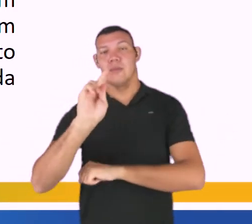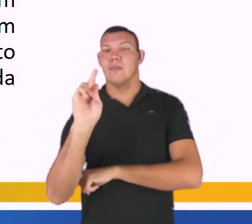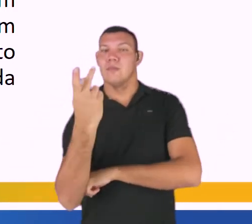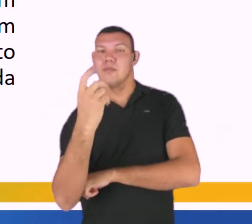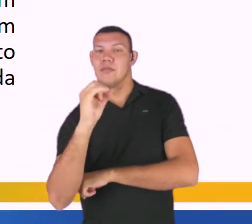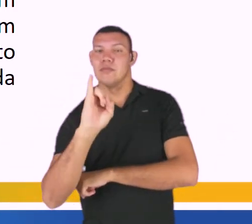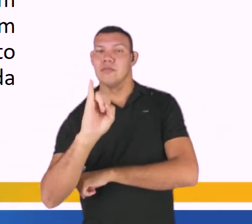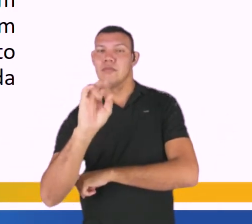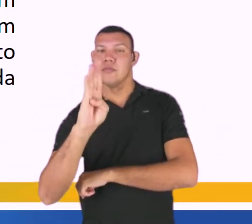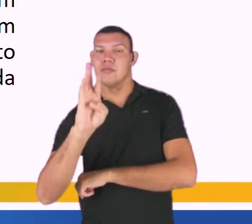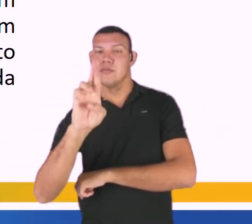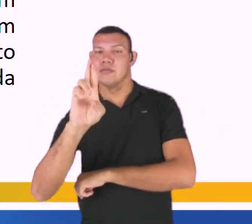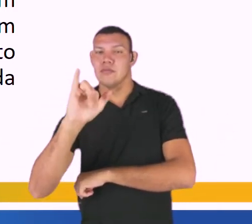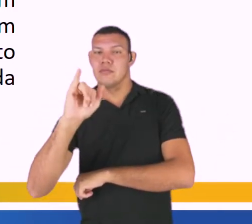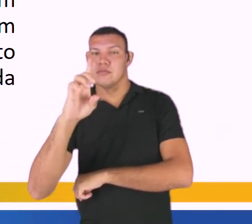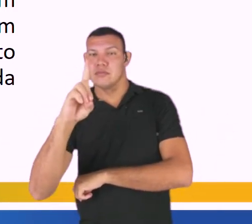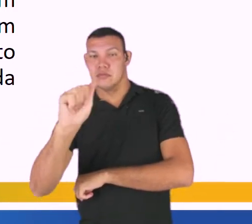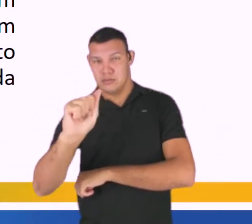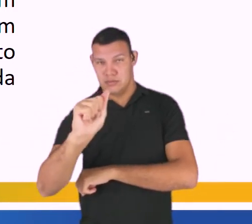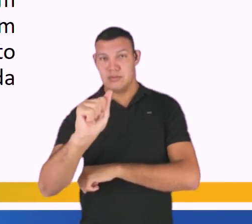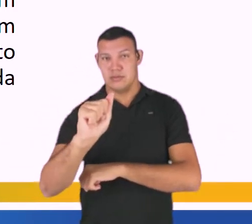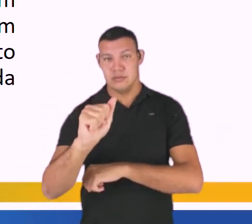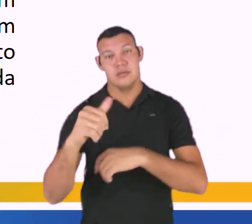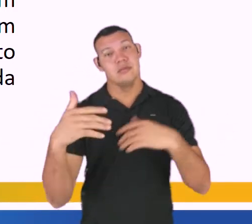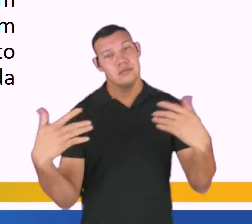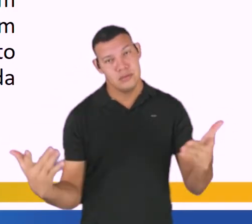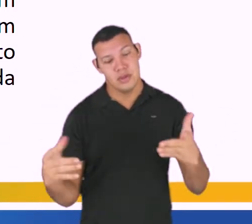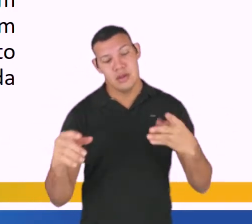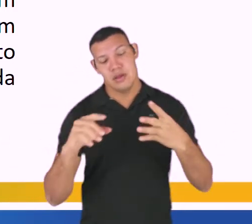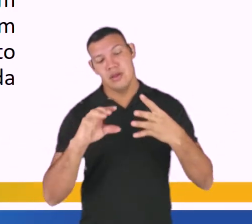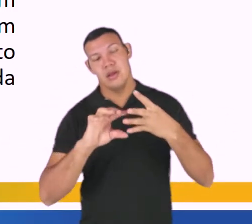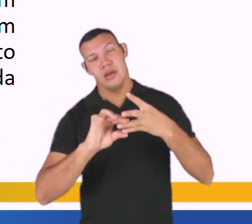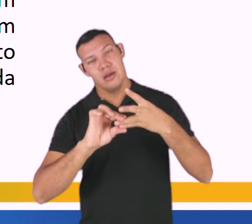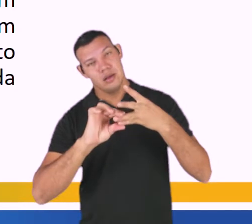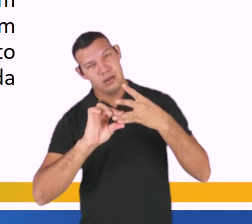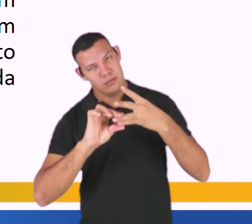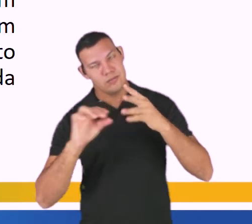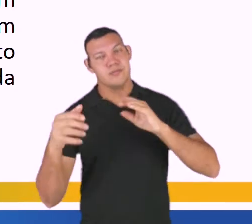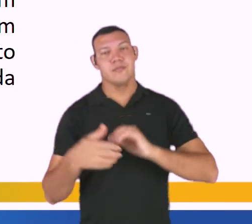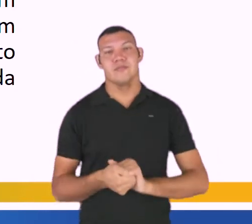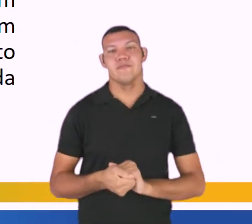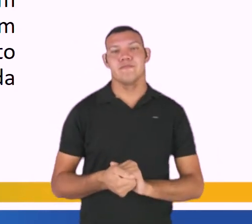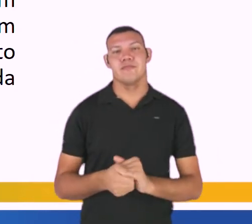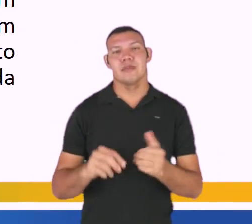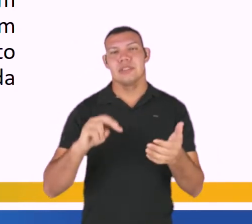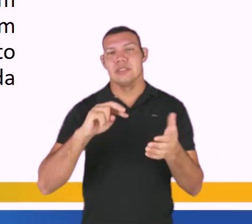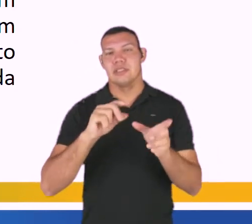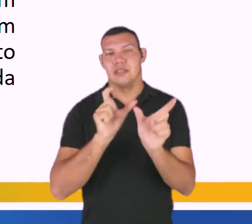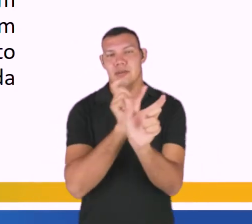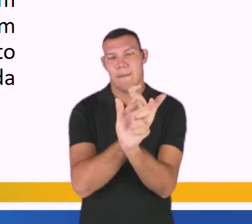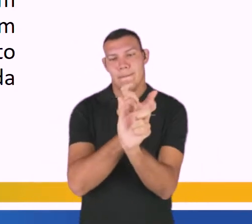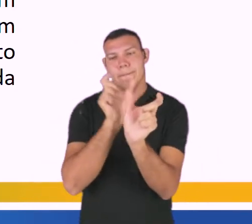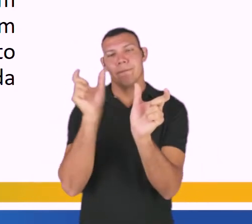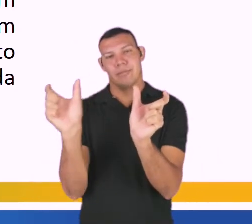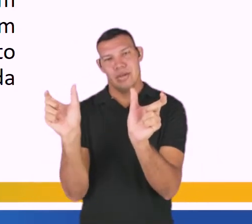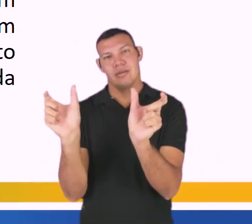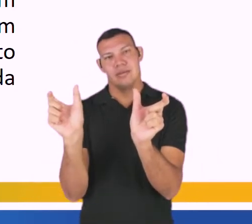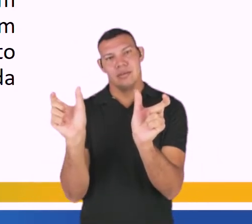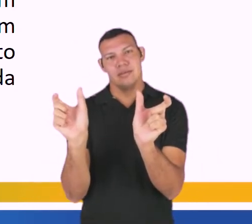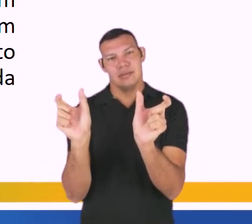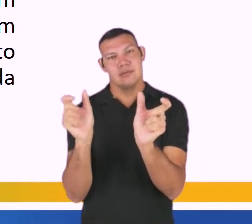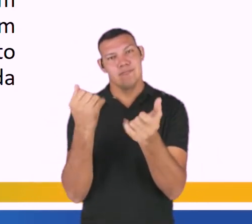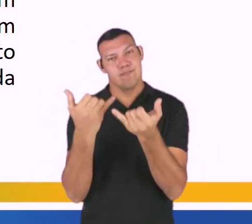termos? Então, elas podem, em muitos momentos, se tornar sinônimos, tá? A